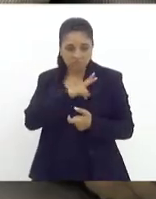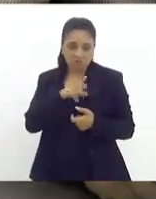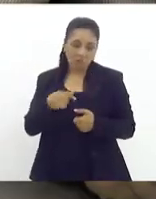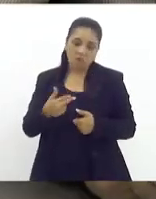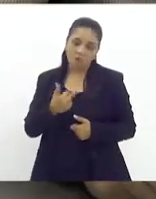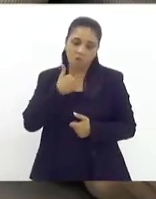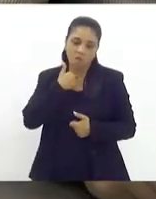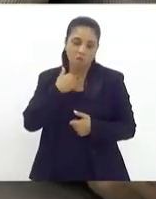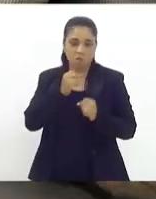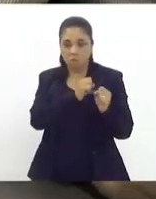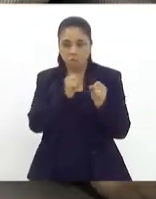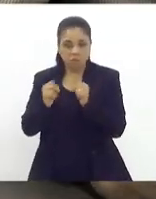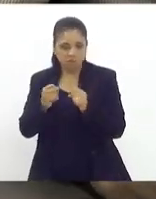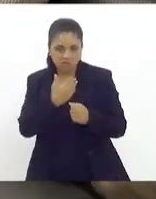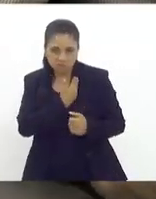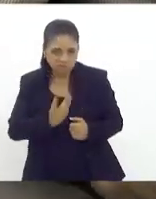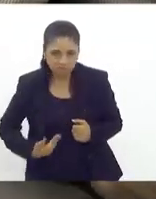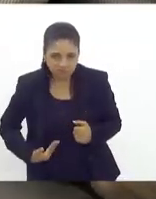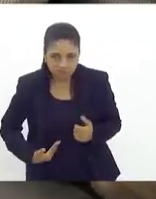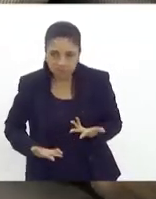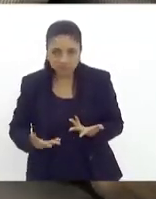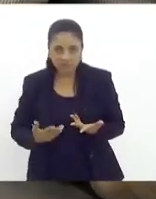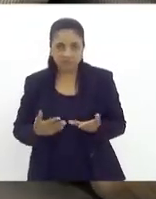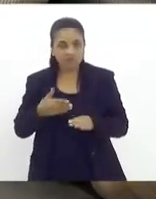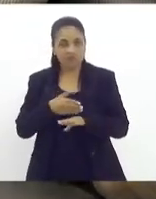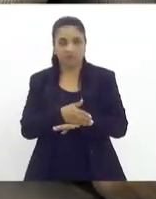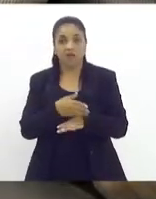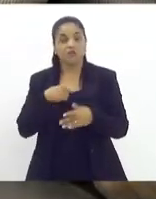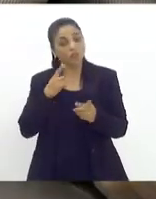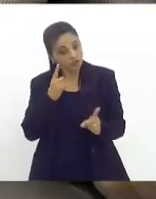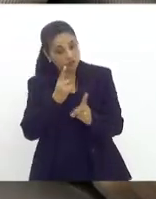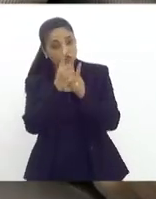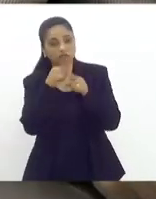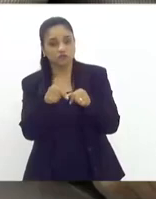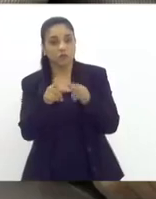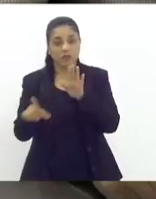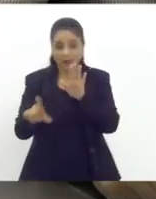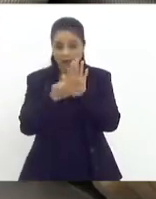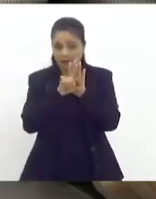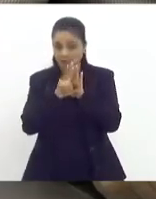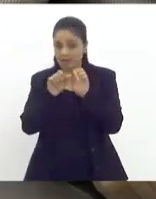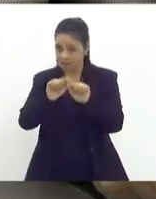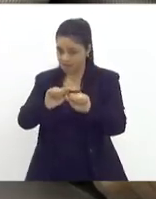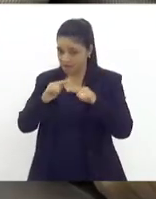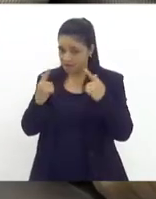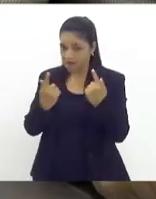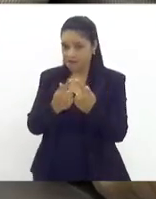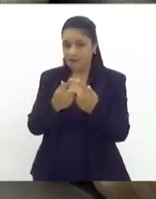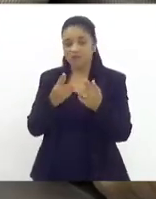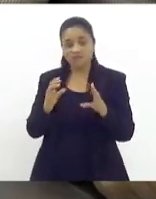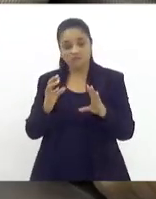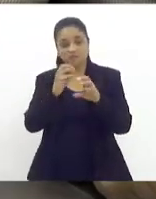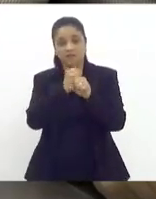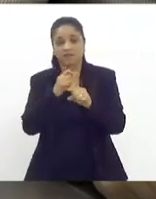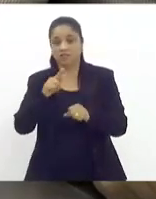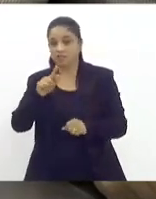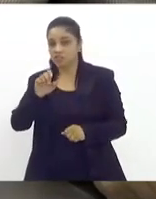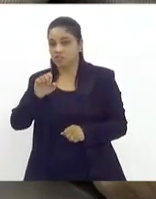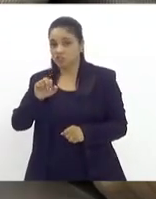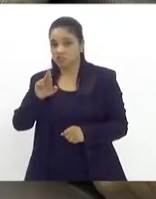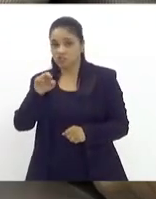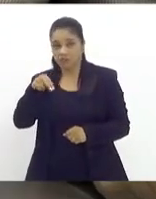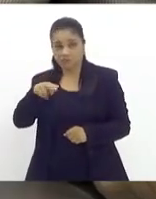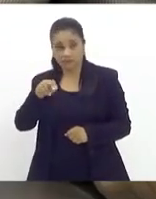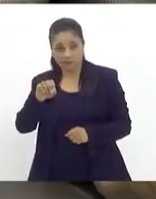não podia nunca entrar. Mas nós descobrimos que, com lei da Assembleia e recálculo da Genesa,